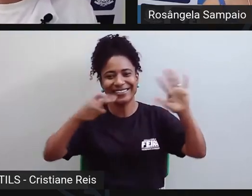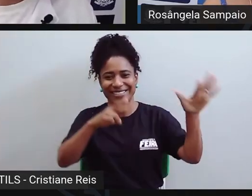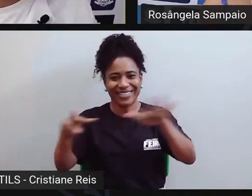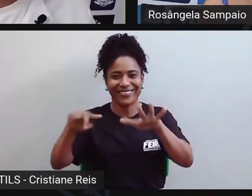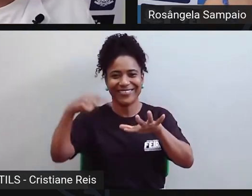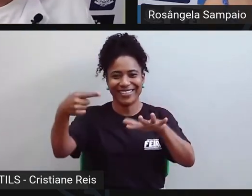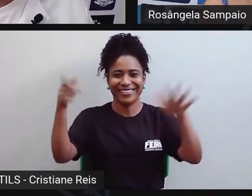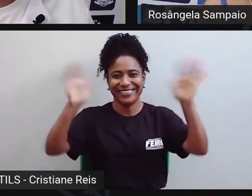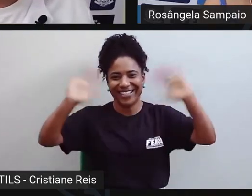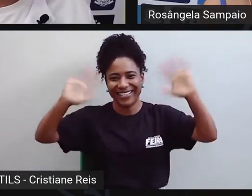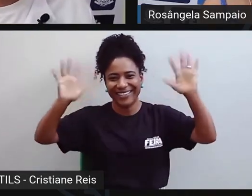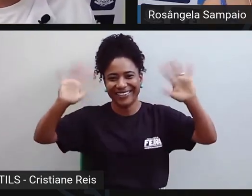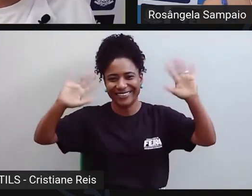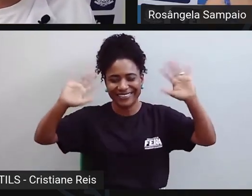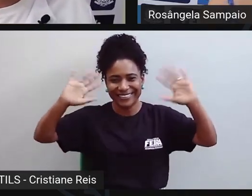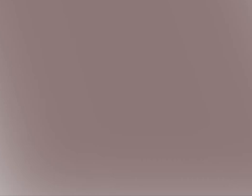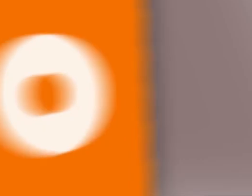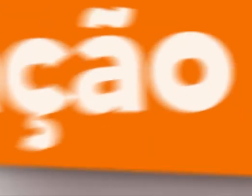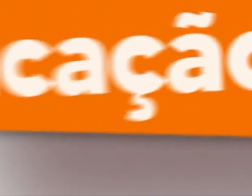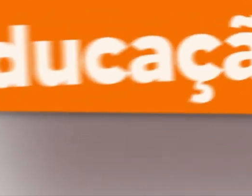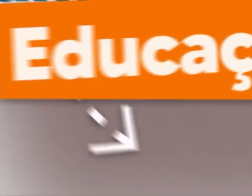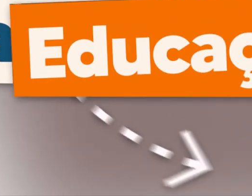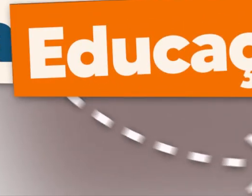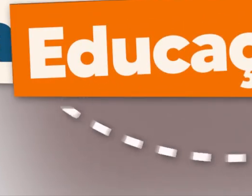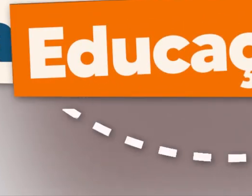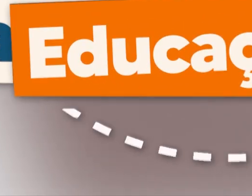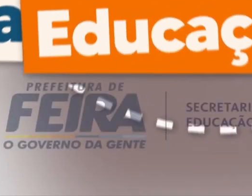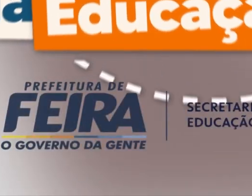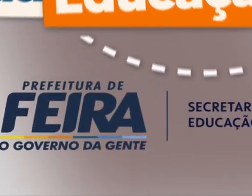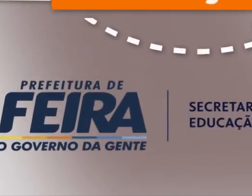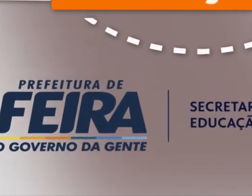Tchau, tchau. Tchau. Tchau. Tchau.